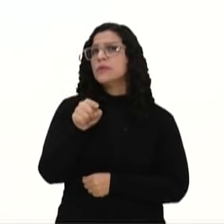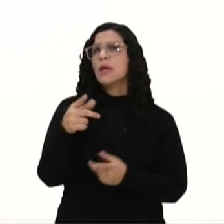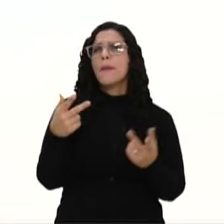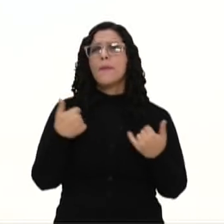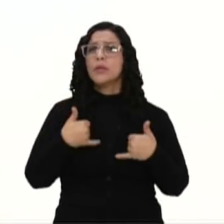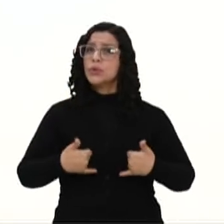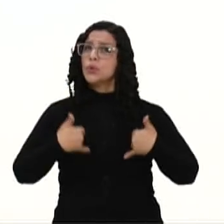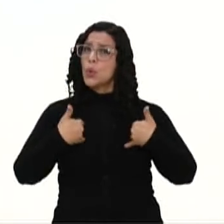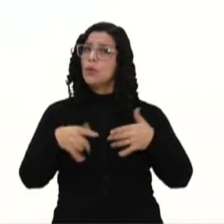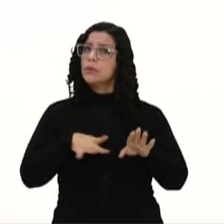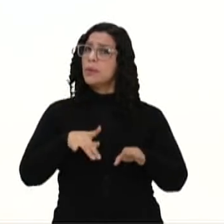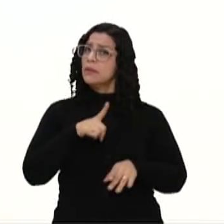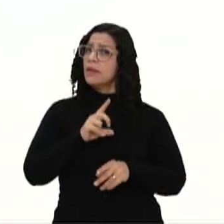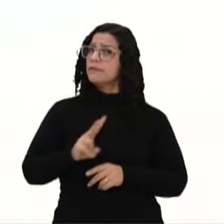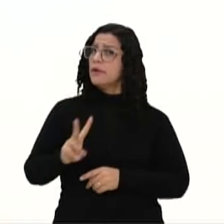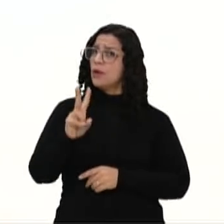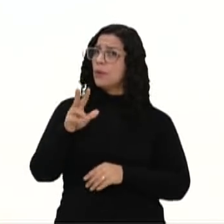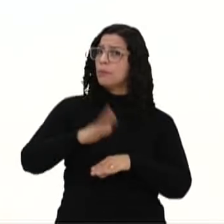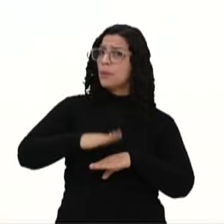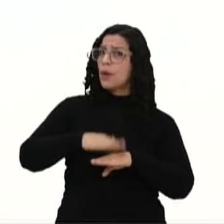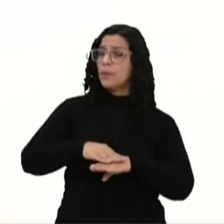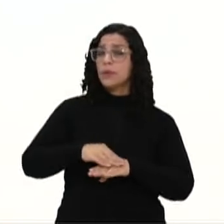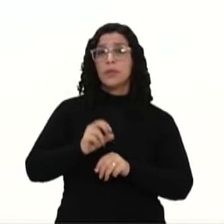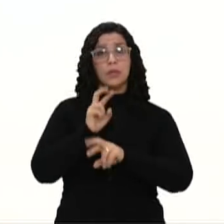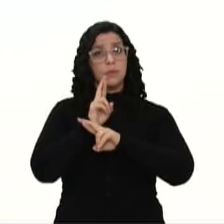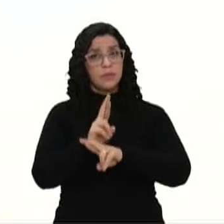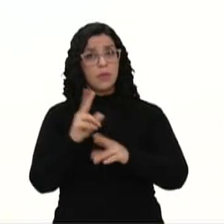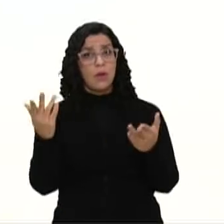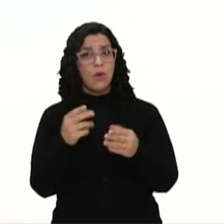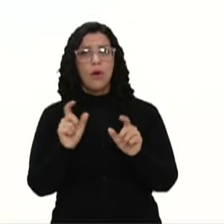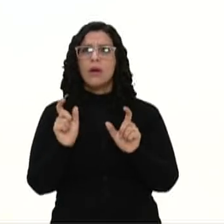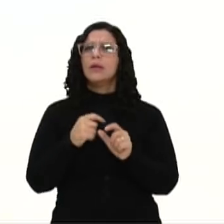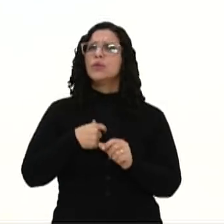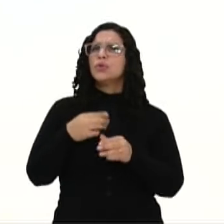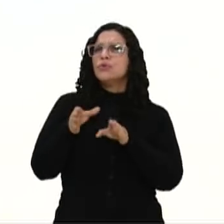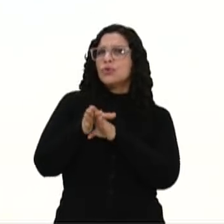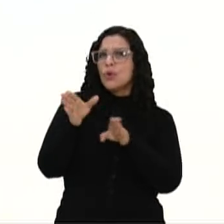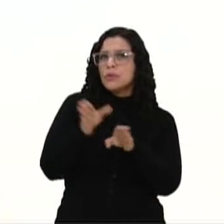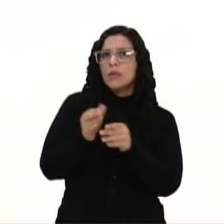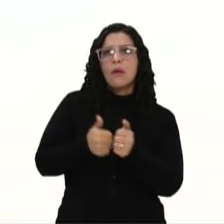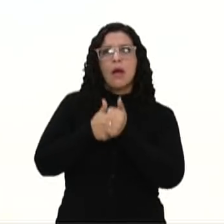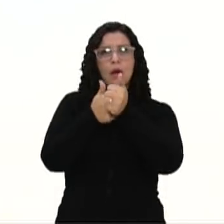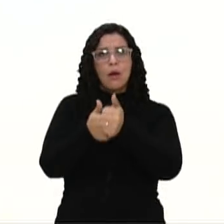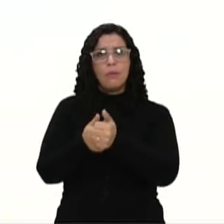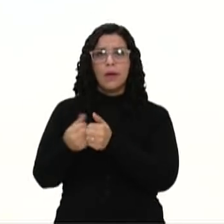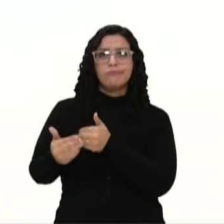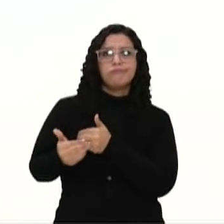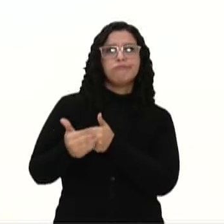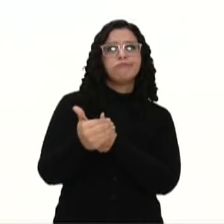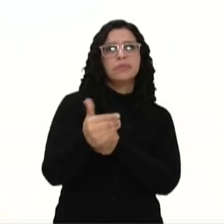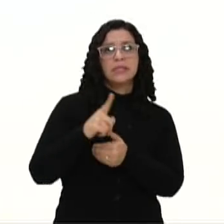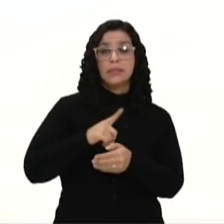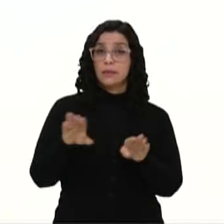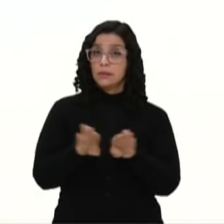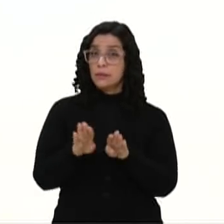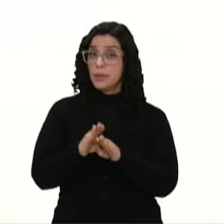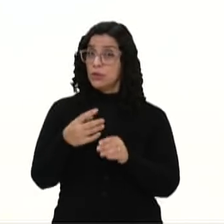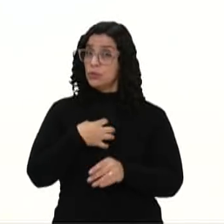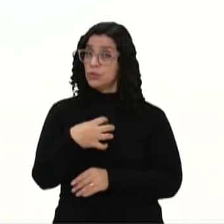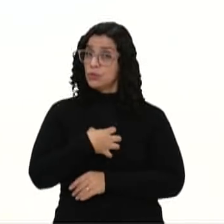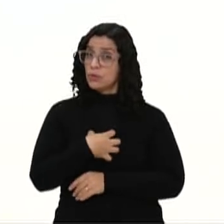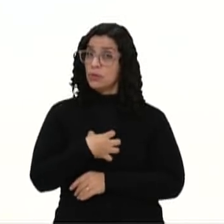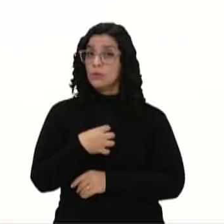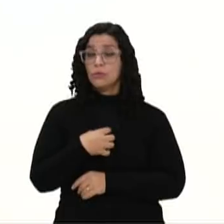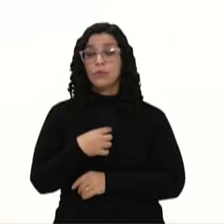podem orgulhar de os ter? Espero que estas palavras te possam acompanhar durante muito tempo e que, de alguma